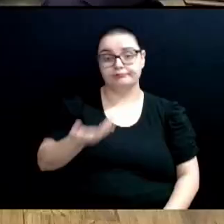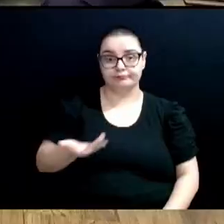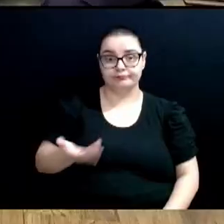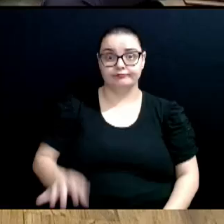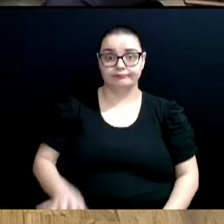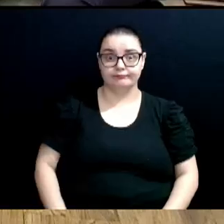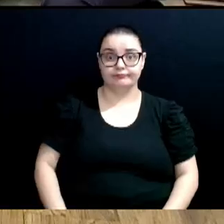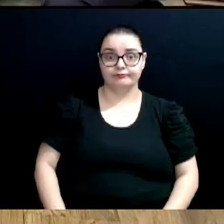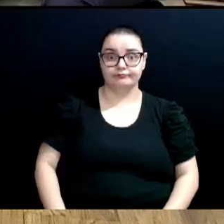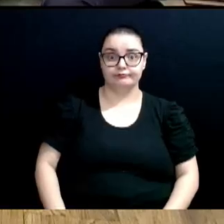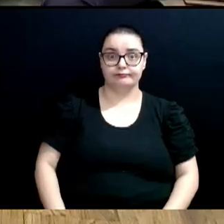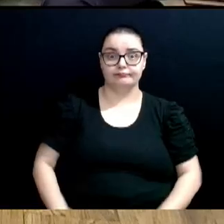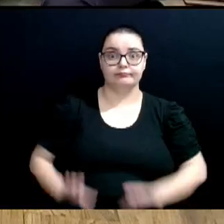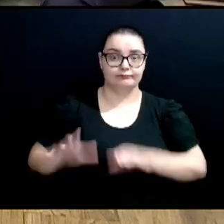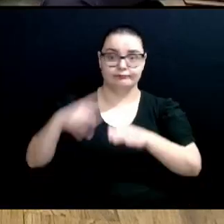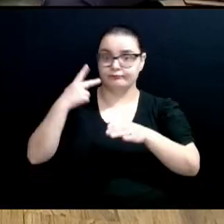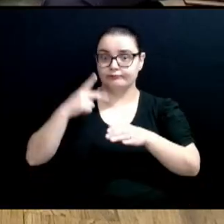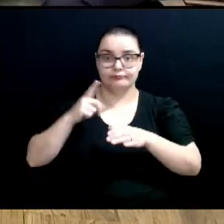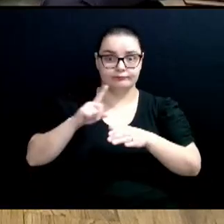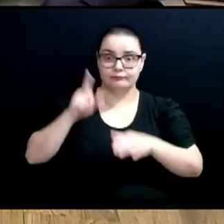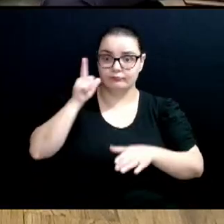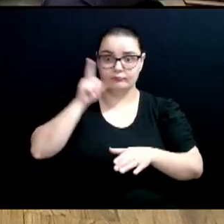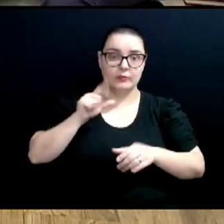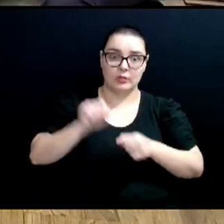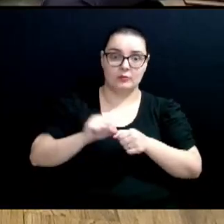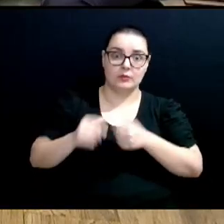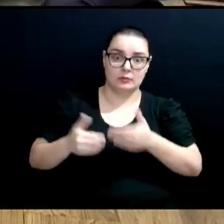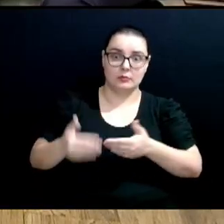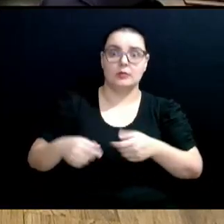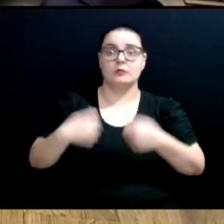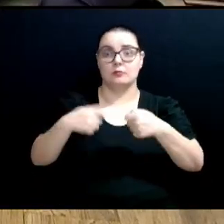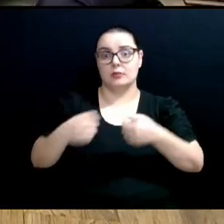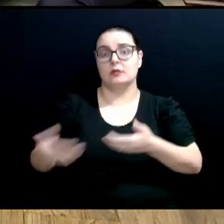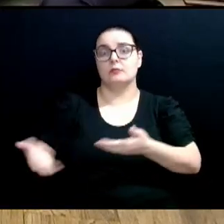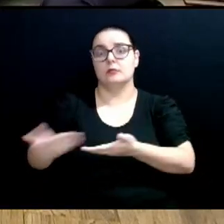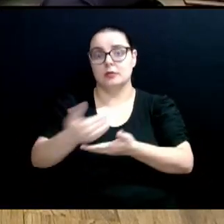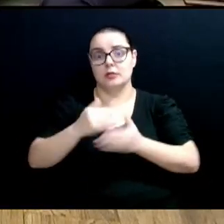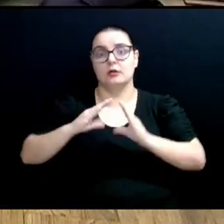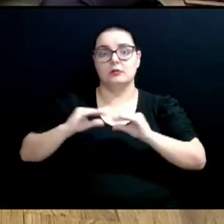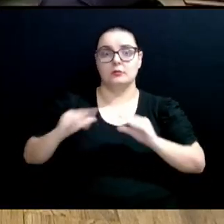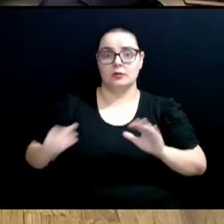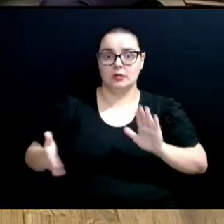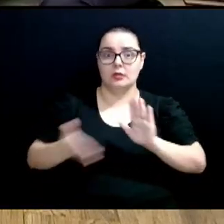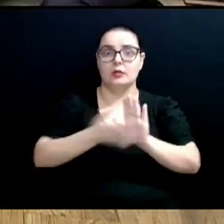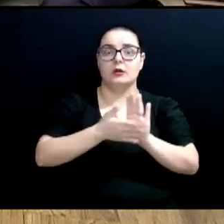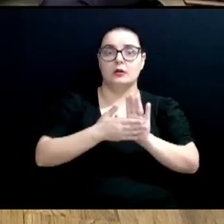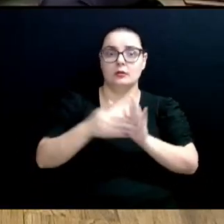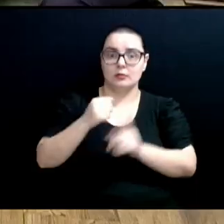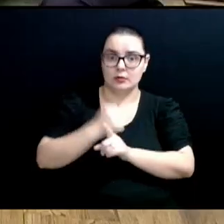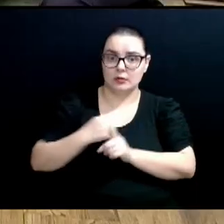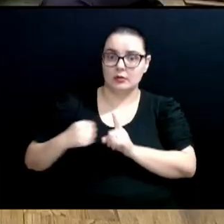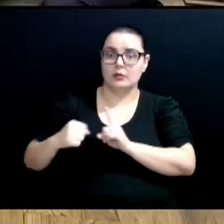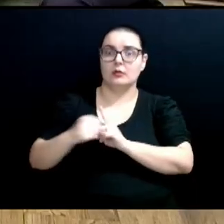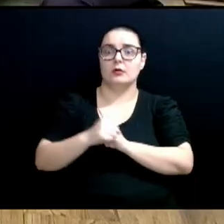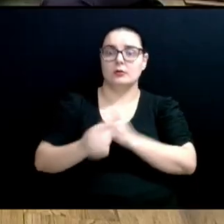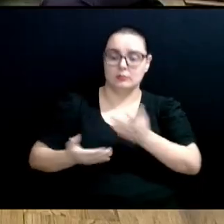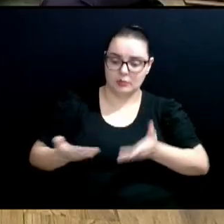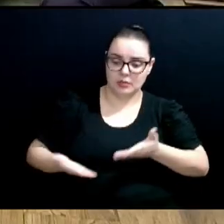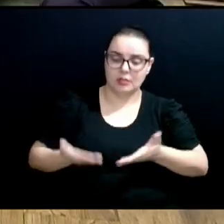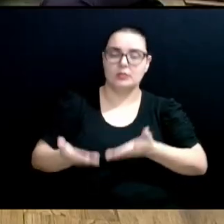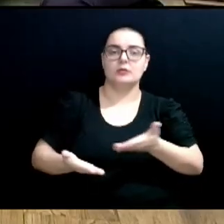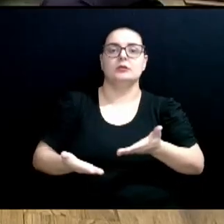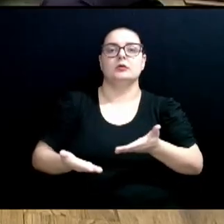não está conseguindo fazer isso, mas ela deveria acolher propostas da sociedade, tratar essas propostas, ou seja,